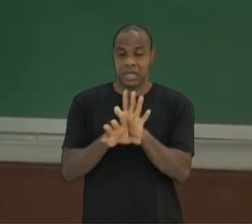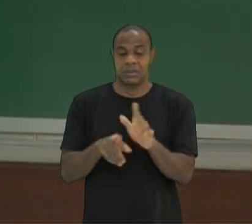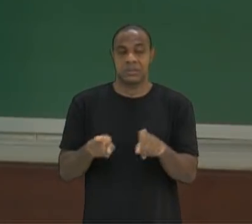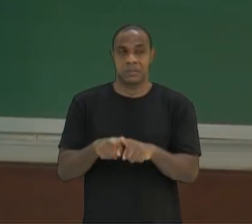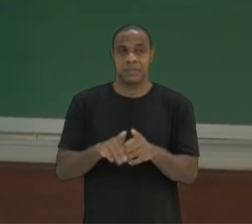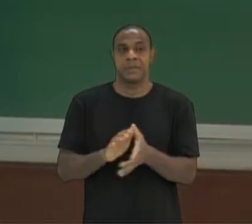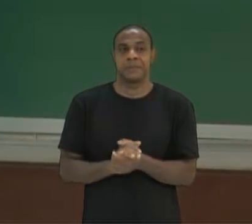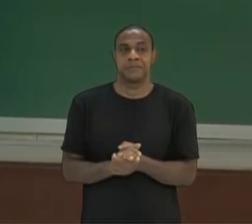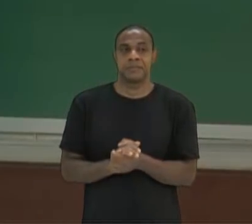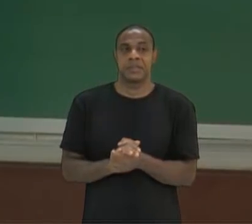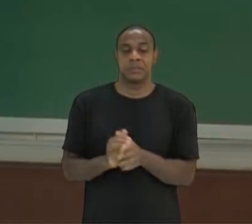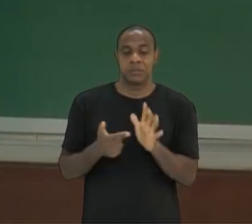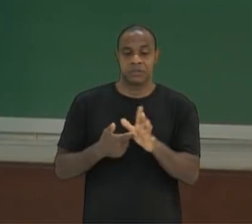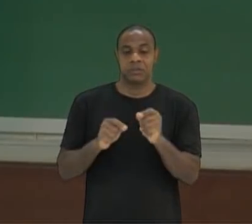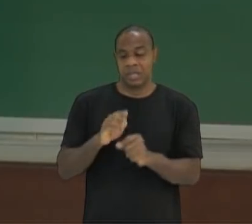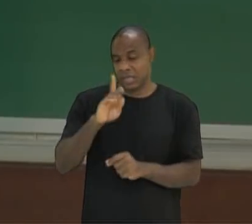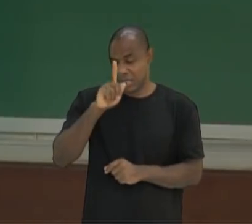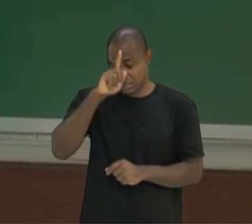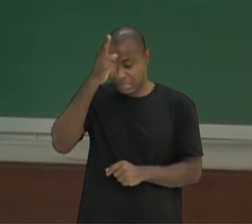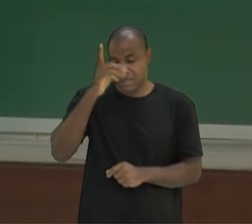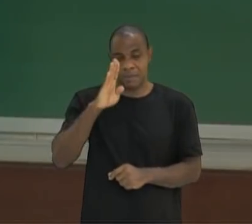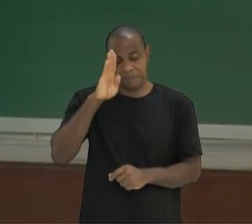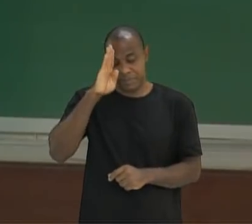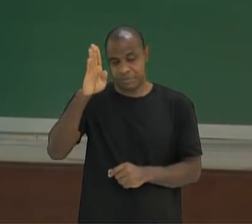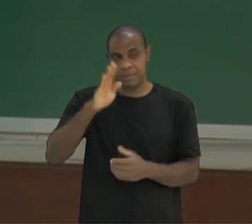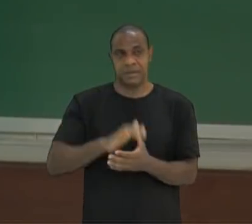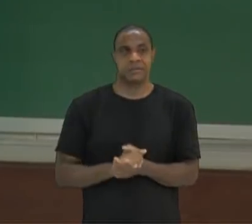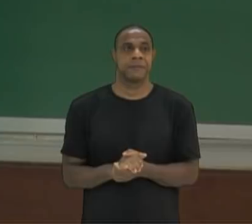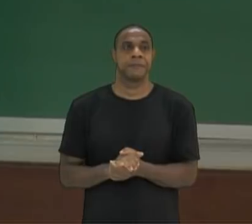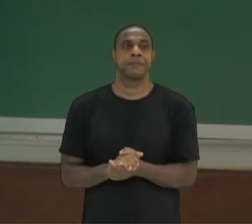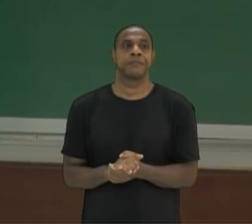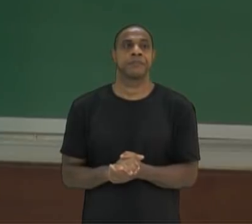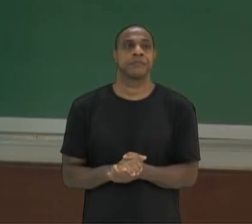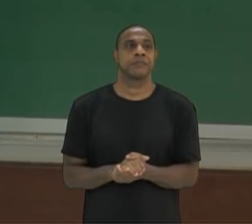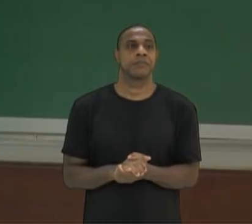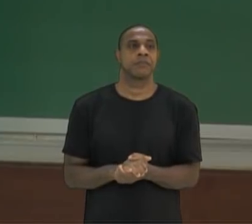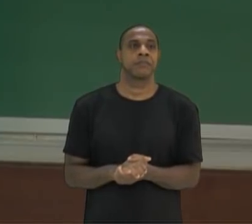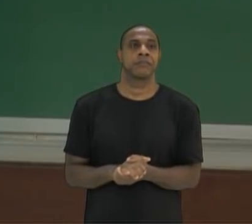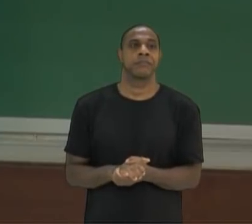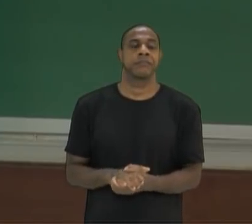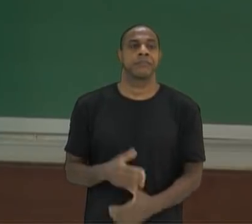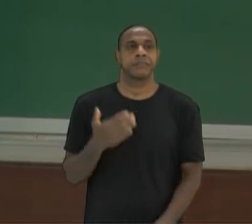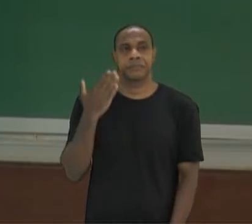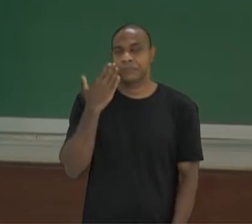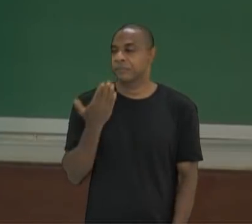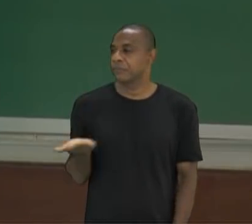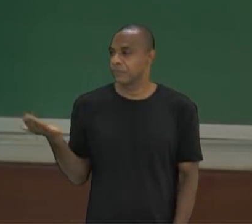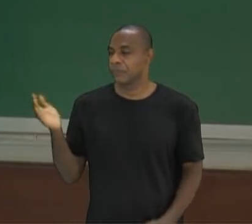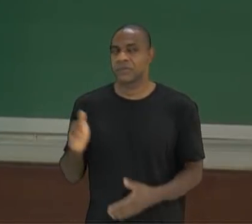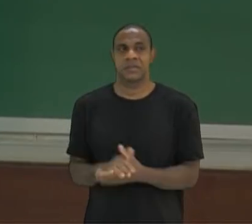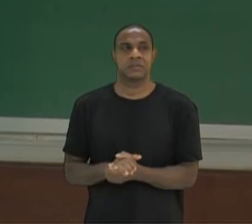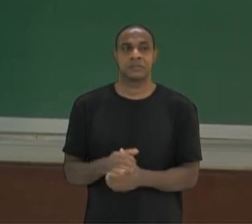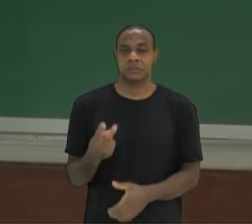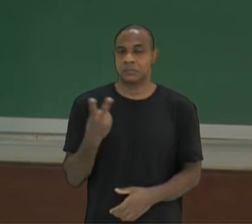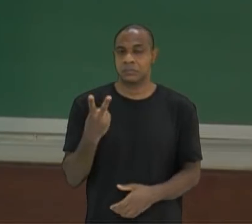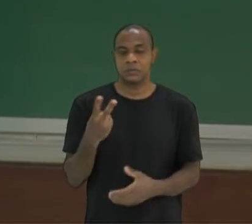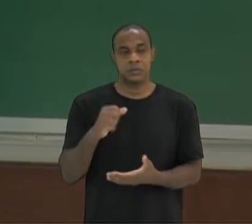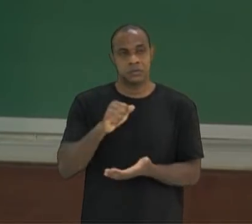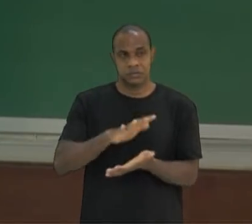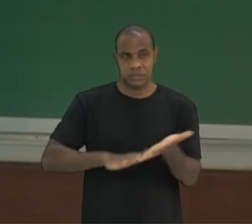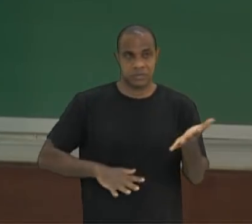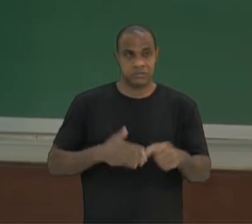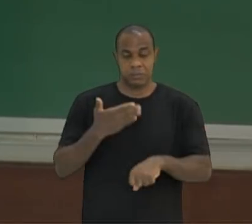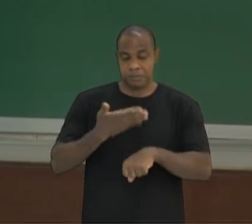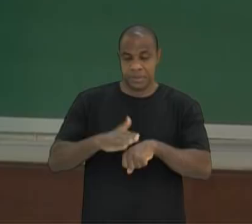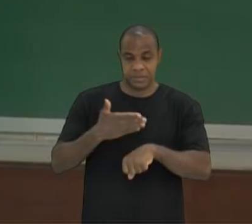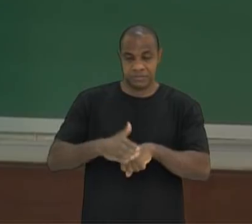as ideias principais, né? Vou sintetizar essas ideias. Ok? Então vamos para a nossa segunda atividade, praticar isso que a gente